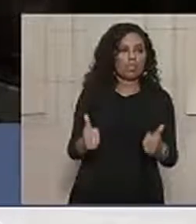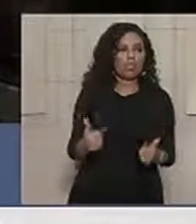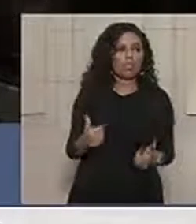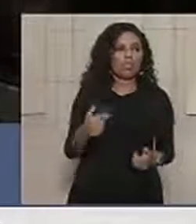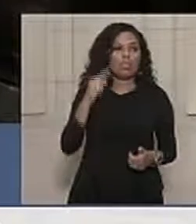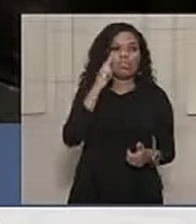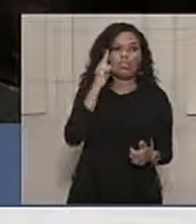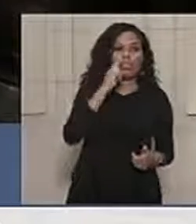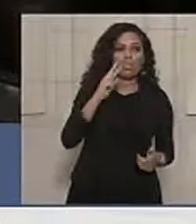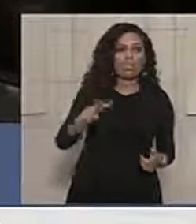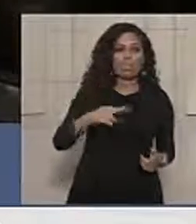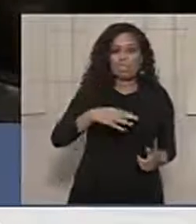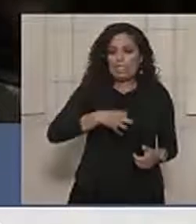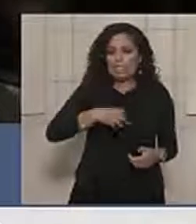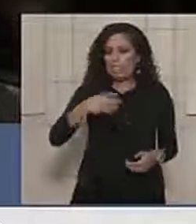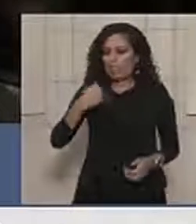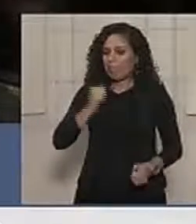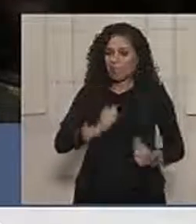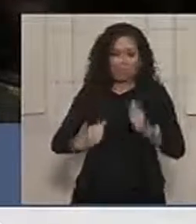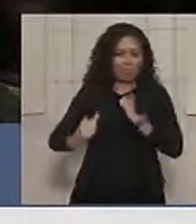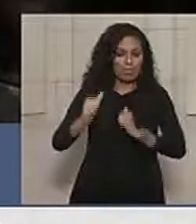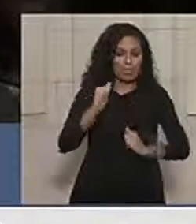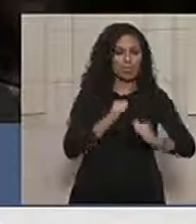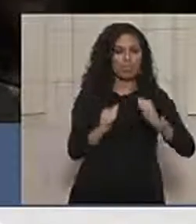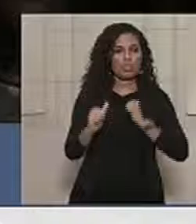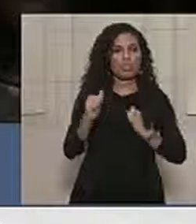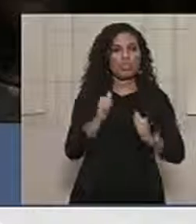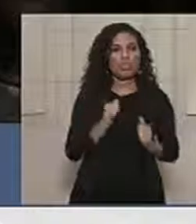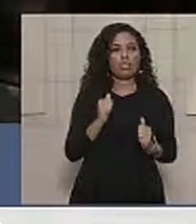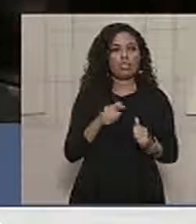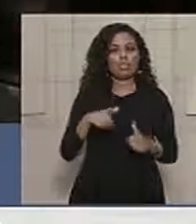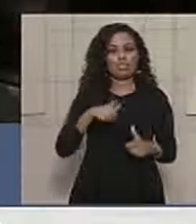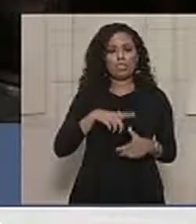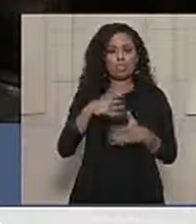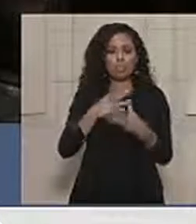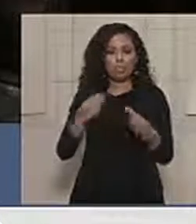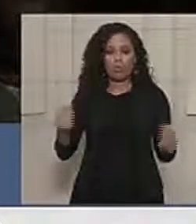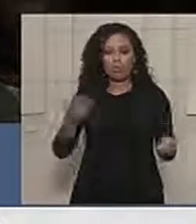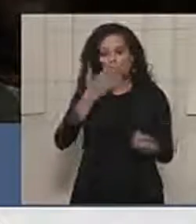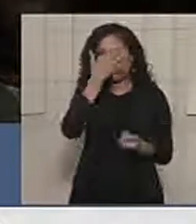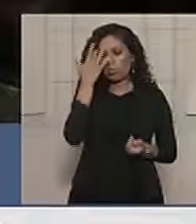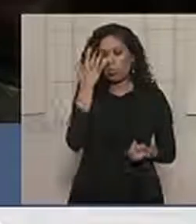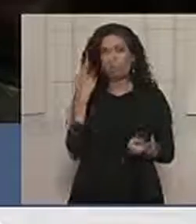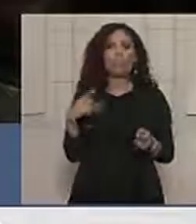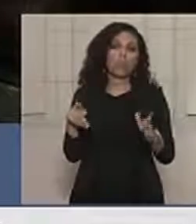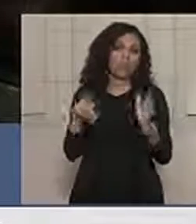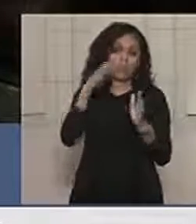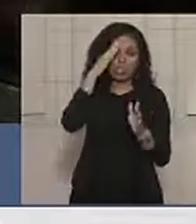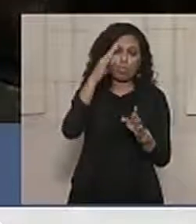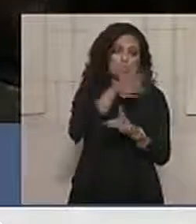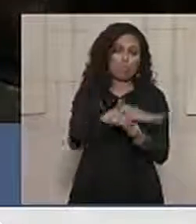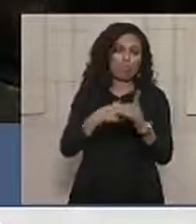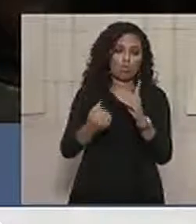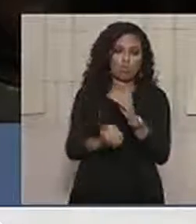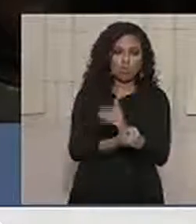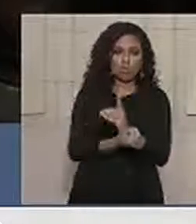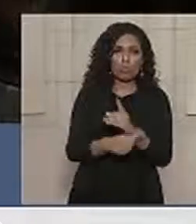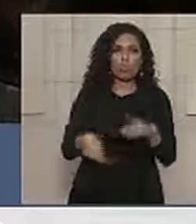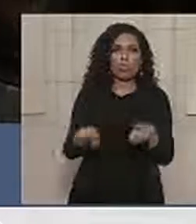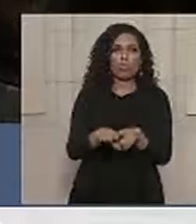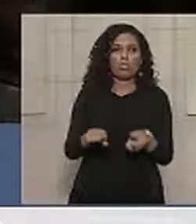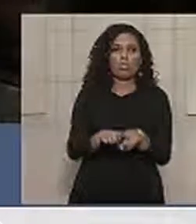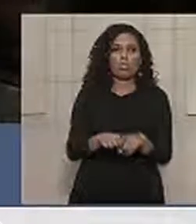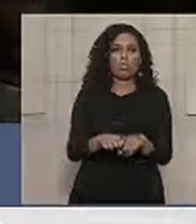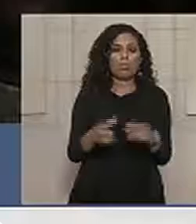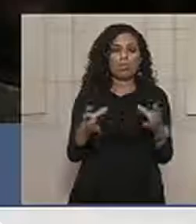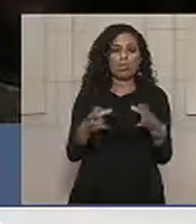causando inquietação, né? Há muita gente, inclusive aos brasileiros e às